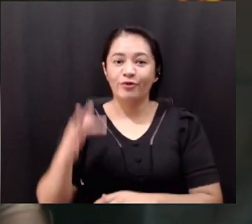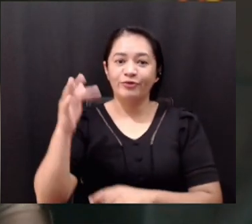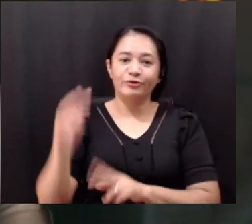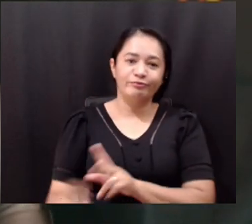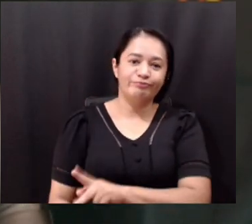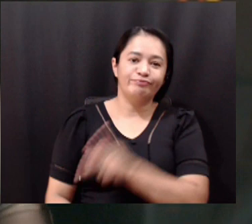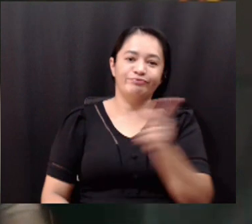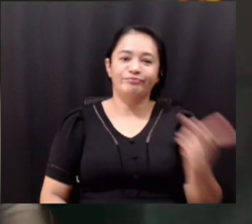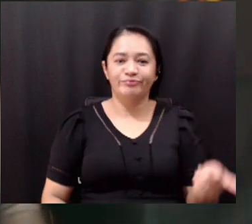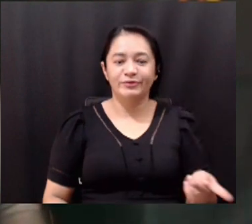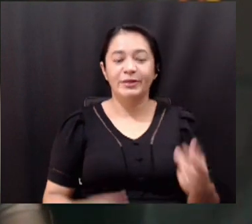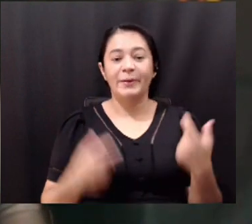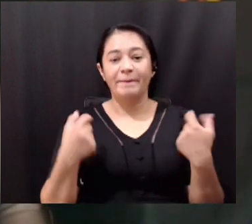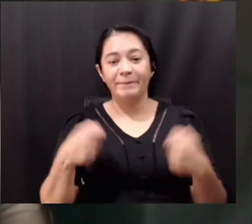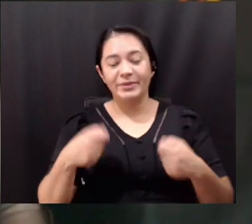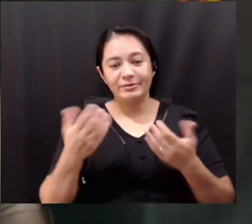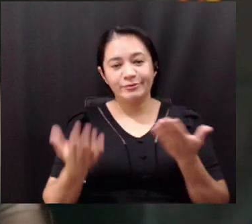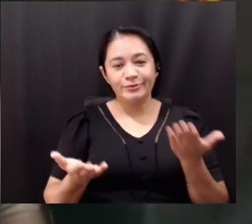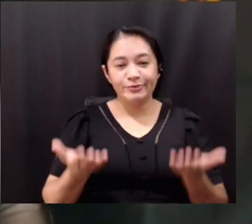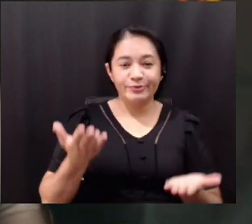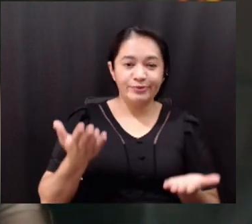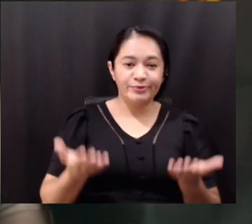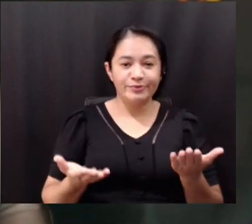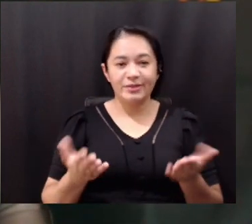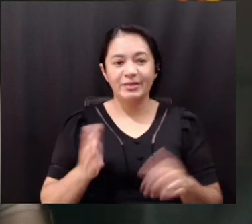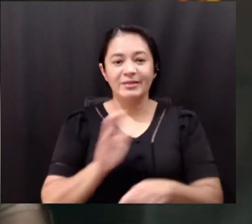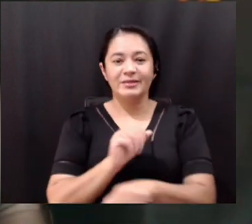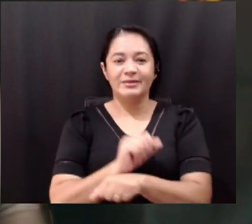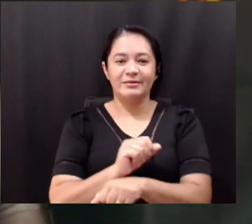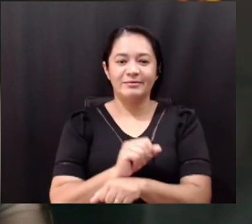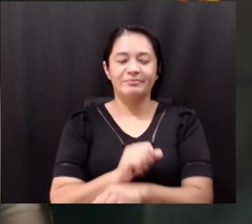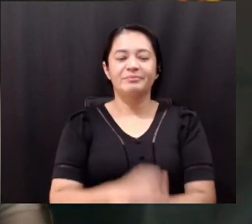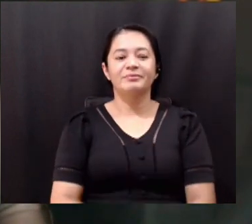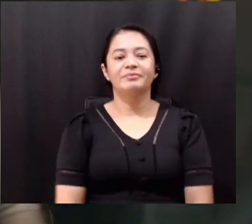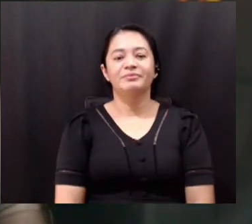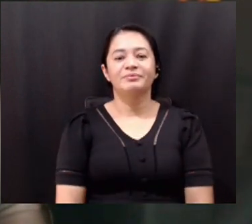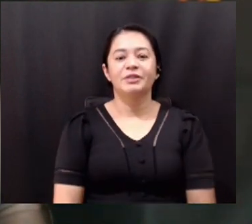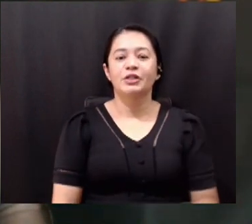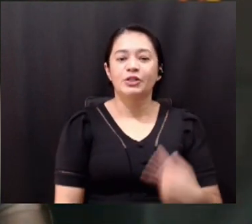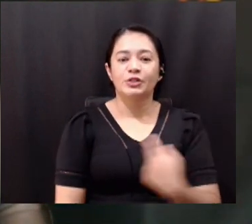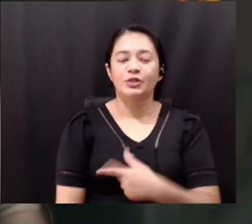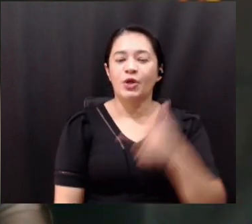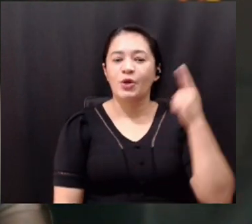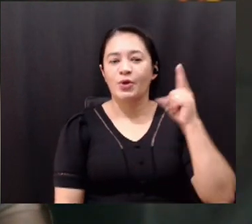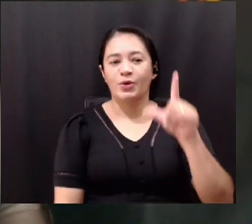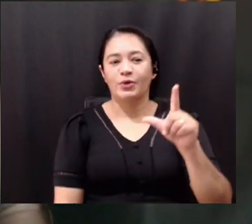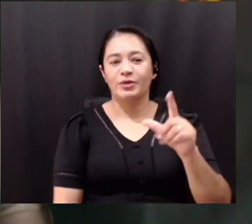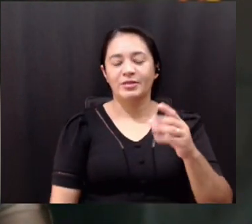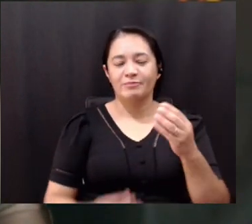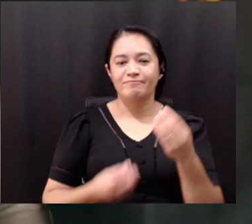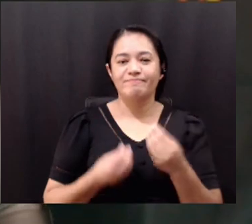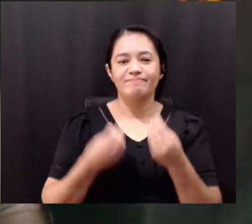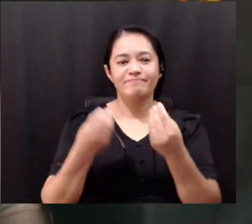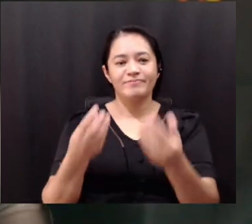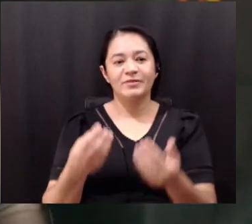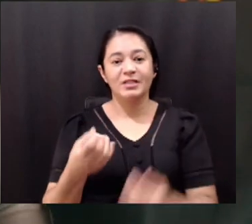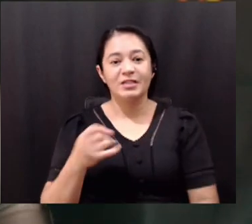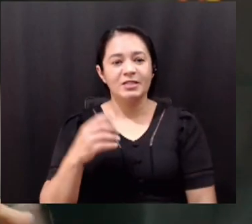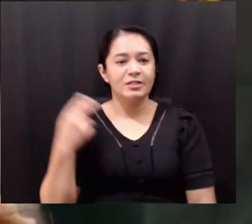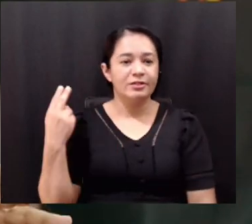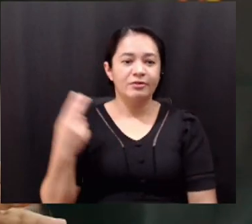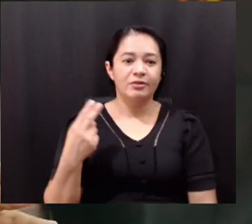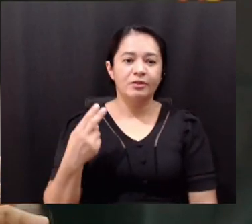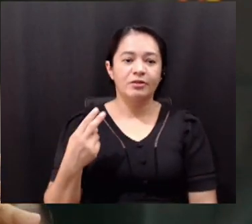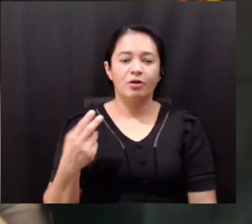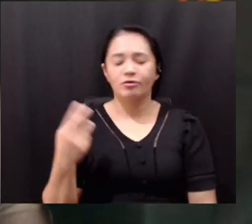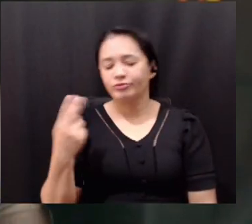aí, saber a hora de parar, tá certo? E a gente consegue entregar, e se não conseguir entregar também, falar, ó, não consigo, agora vou